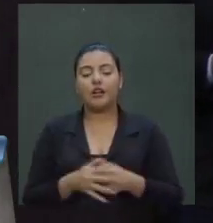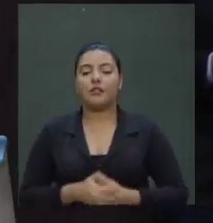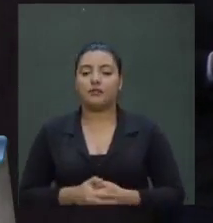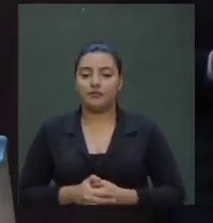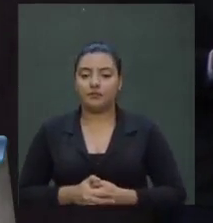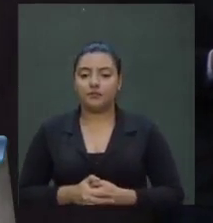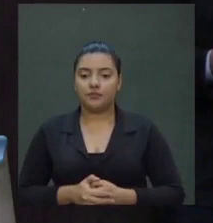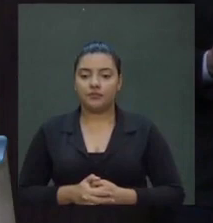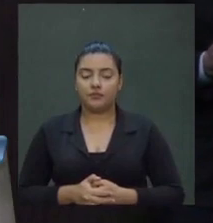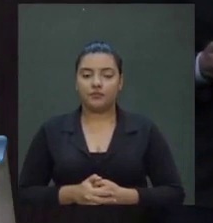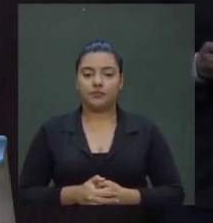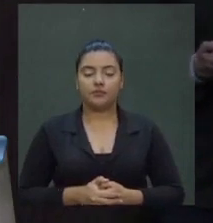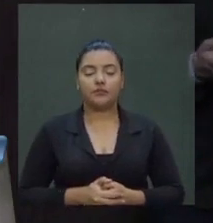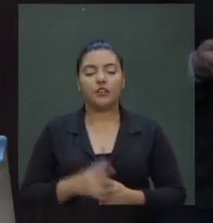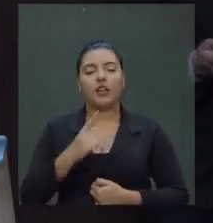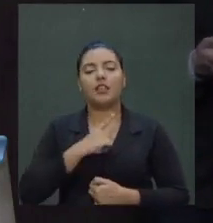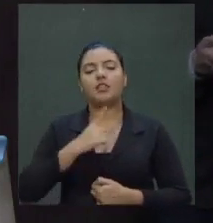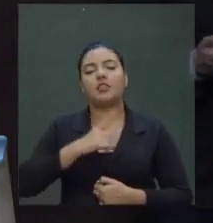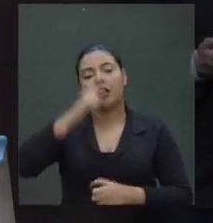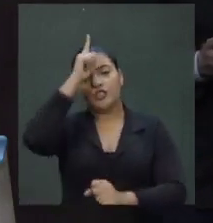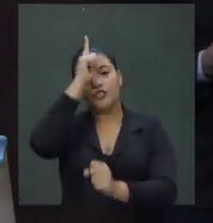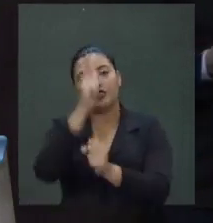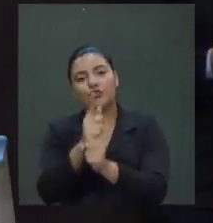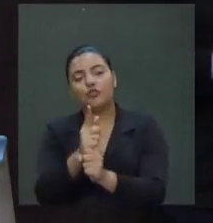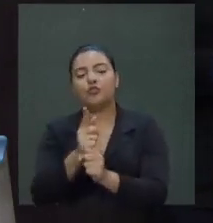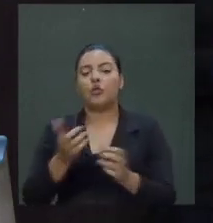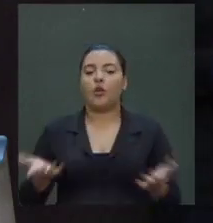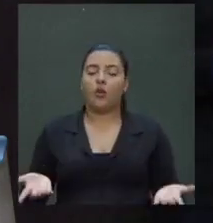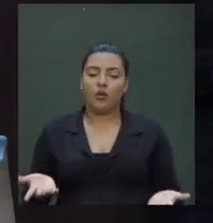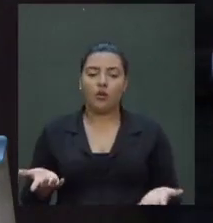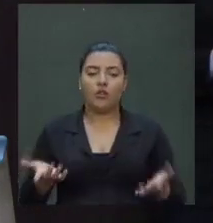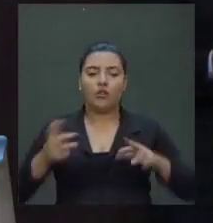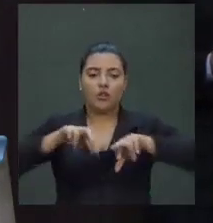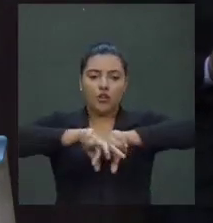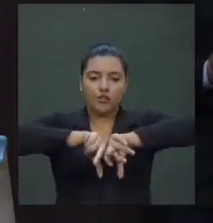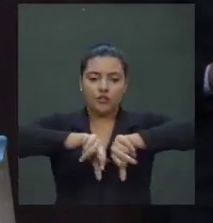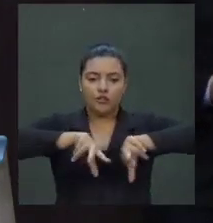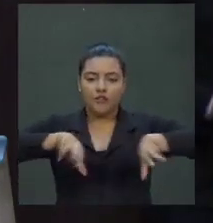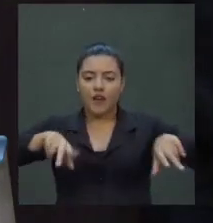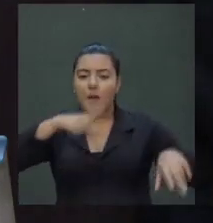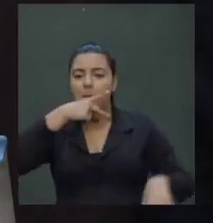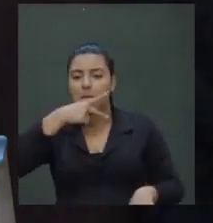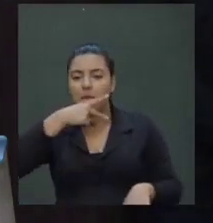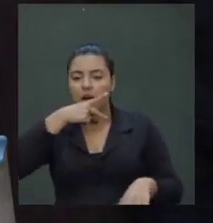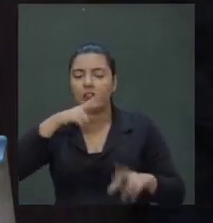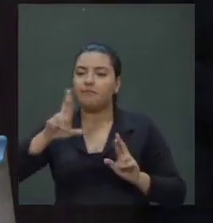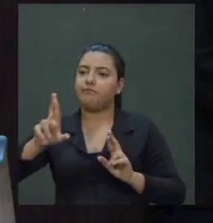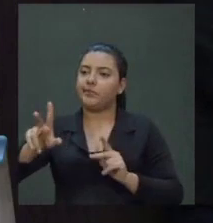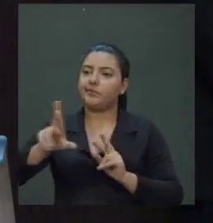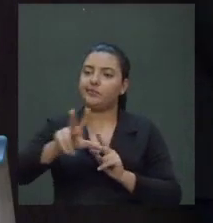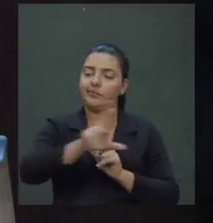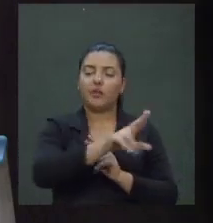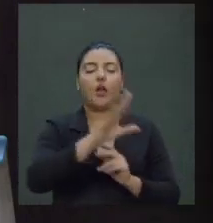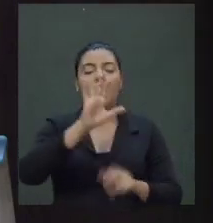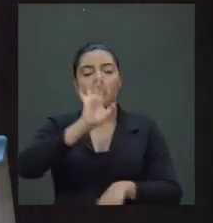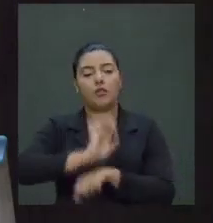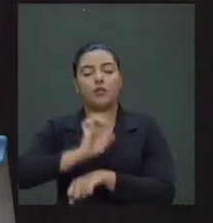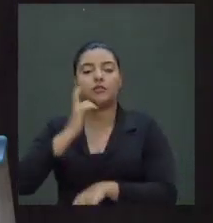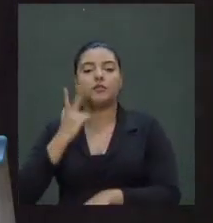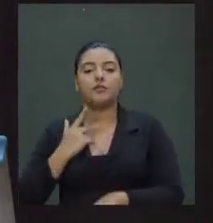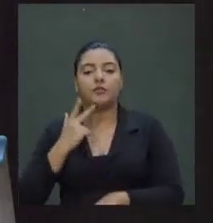por vários gestores de diferentes matizes ideológicas. O Estado do